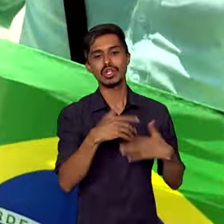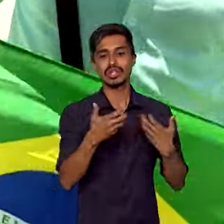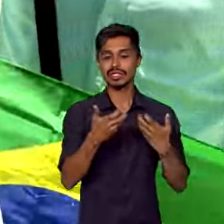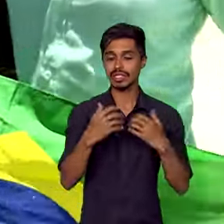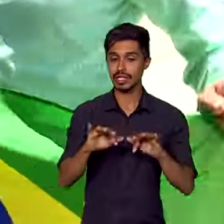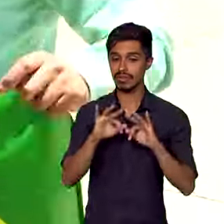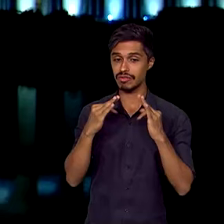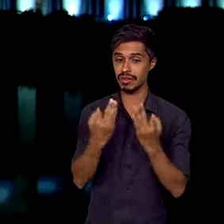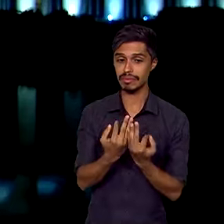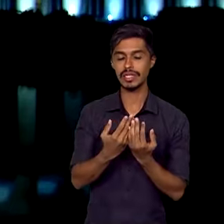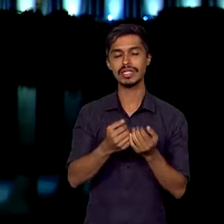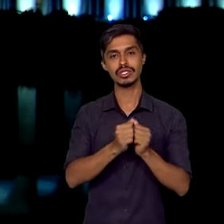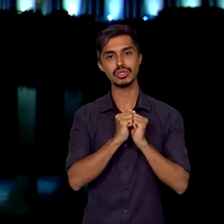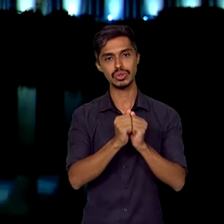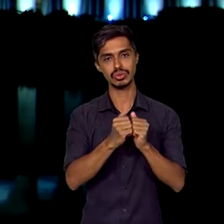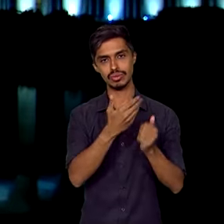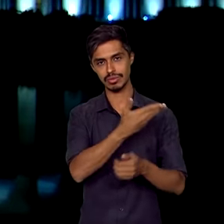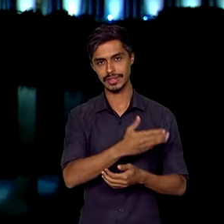com nossos familiares.